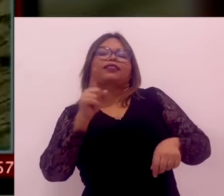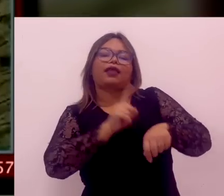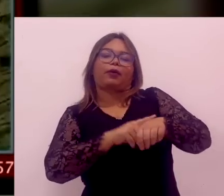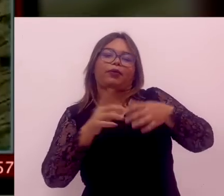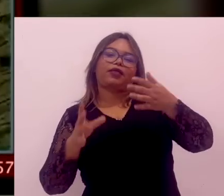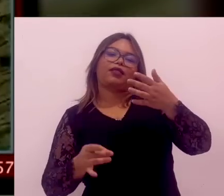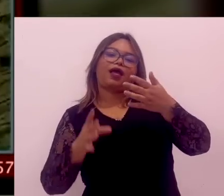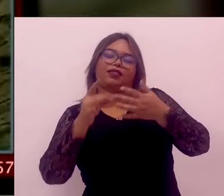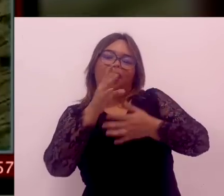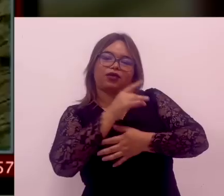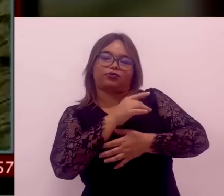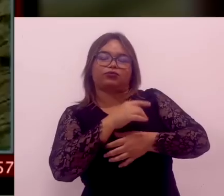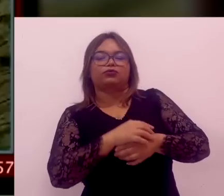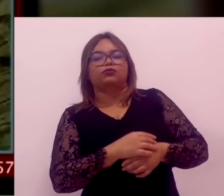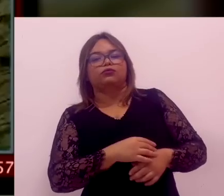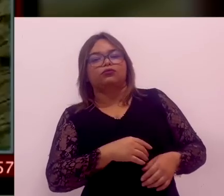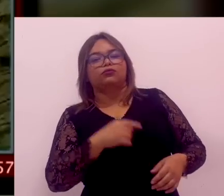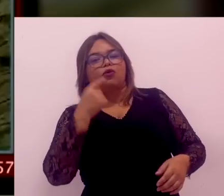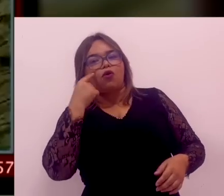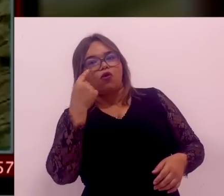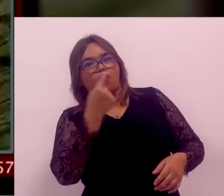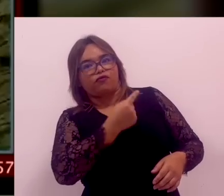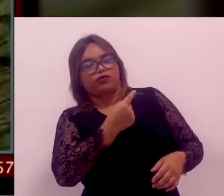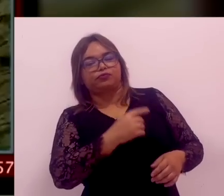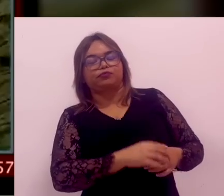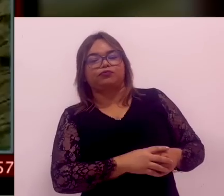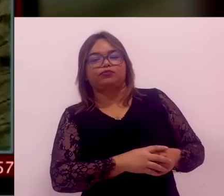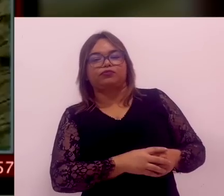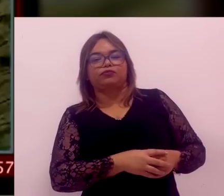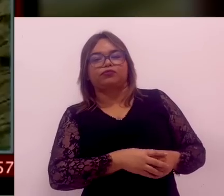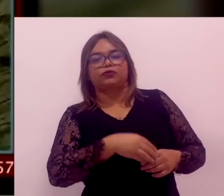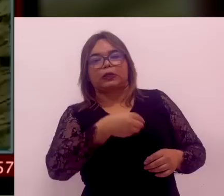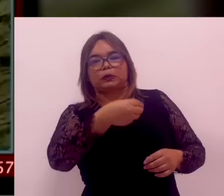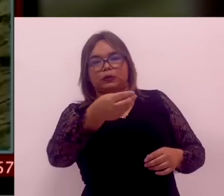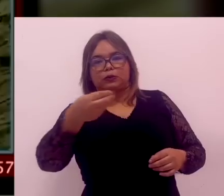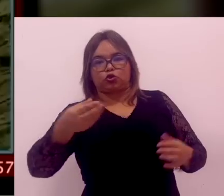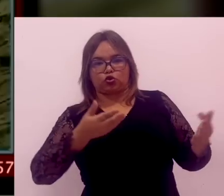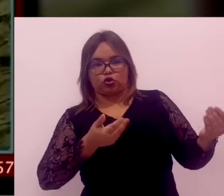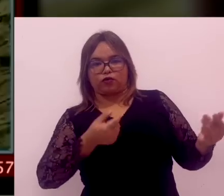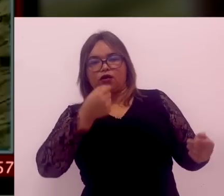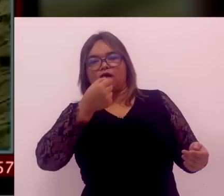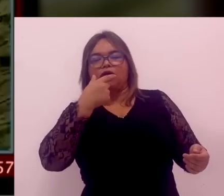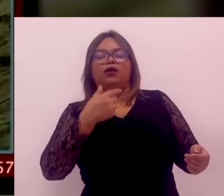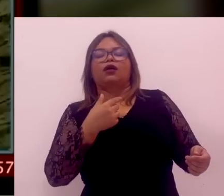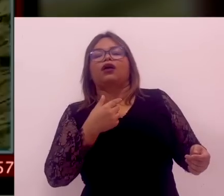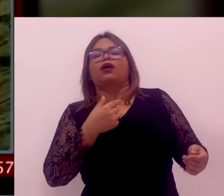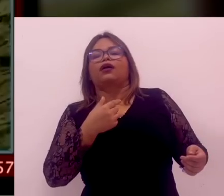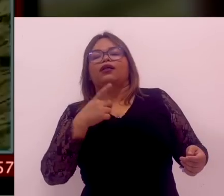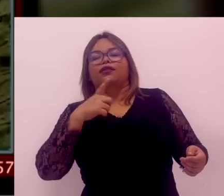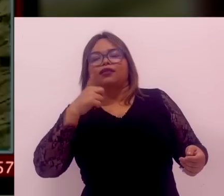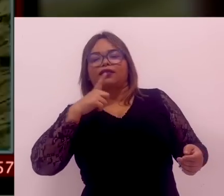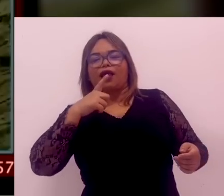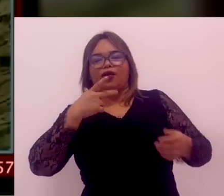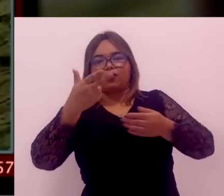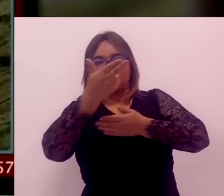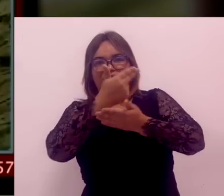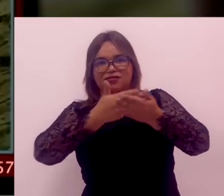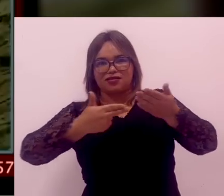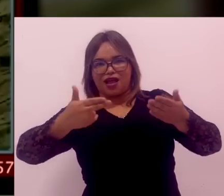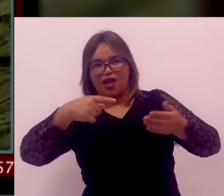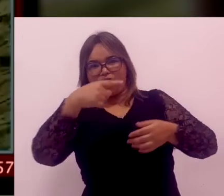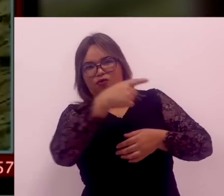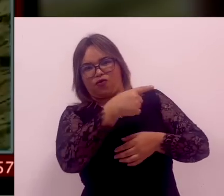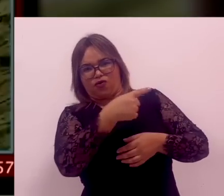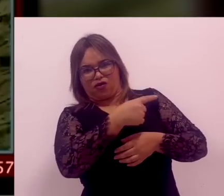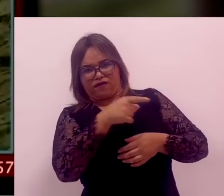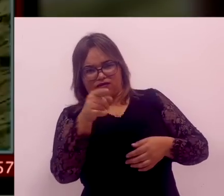sendo distribuídos entre os jovens, eles também têm esses símbolos neles. Você acha que esse símbolo aqui era da Mitsubishi? Eu acho que eles ficariam